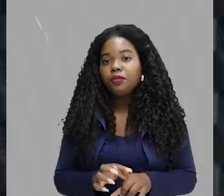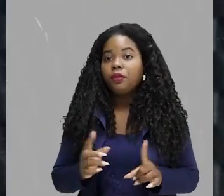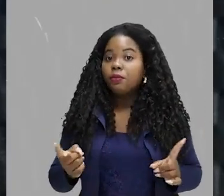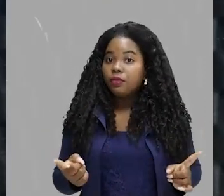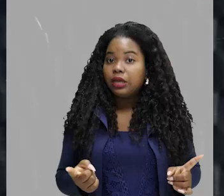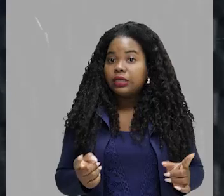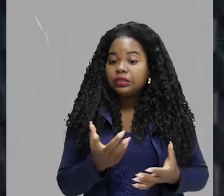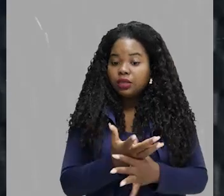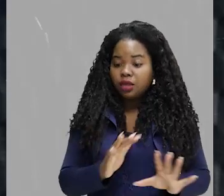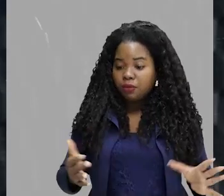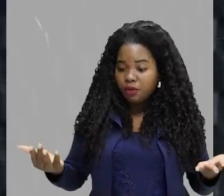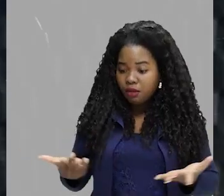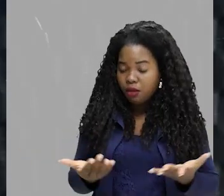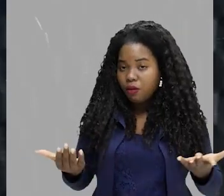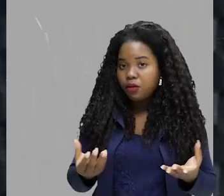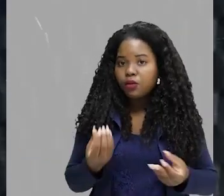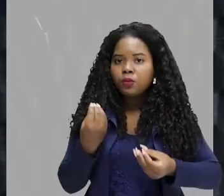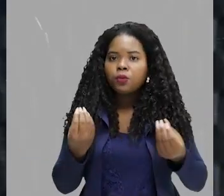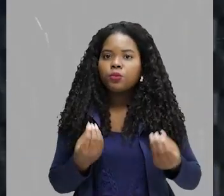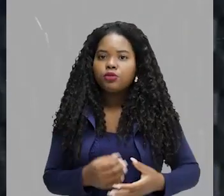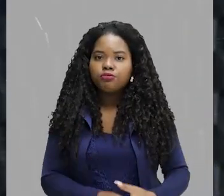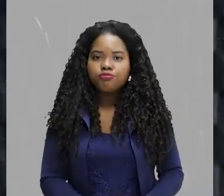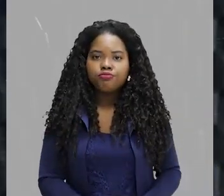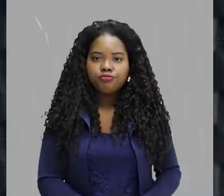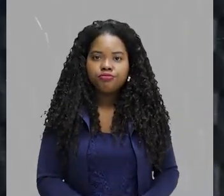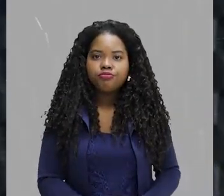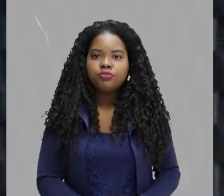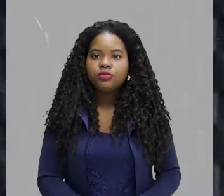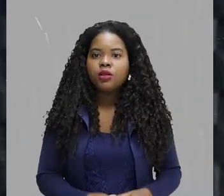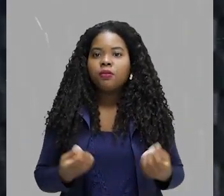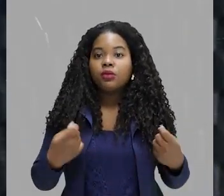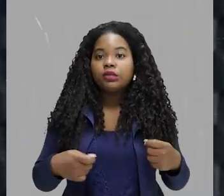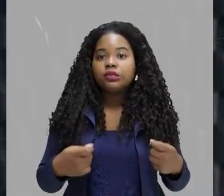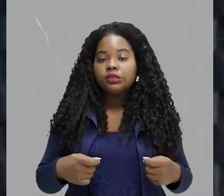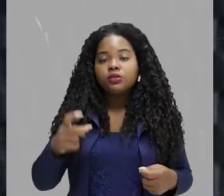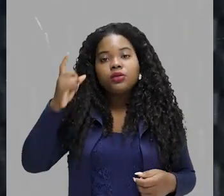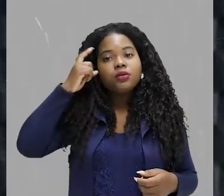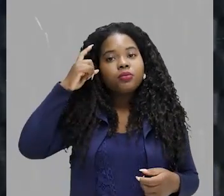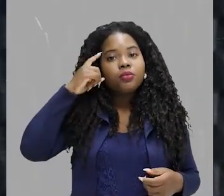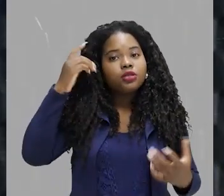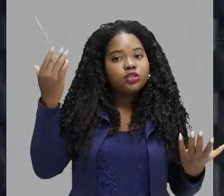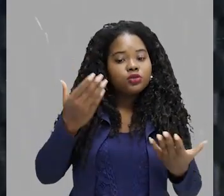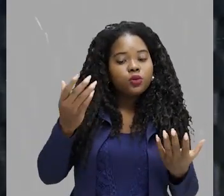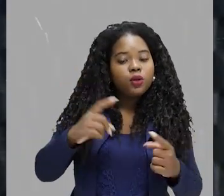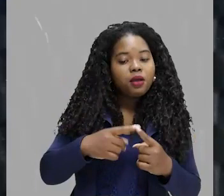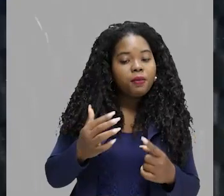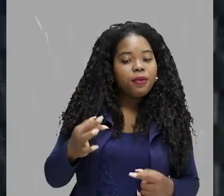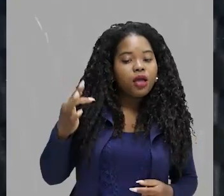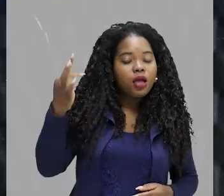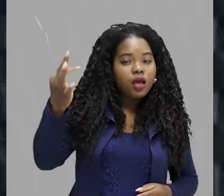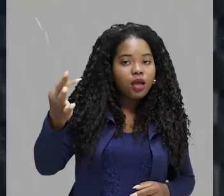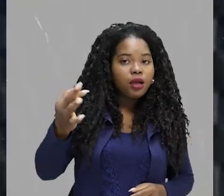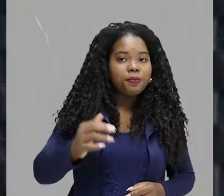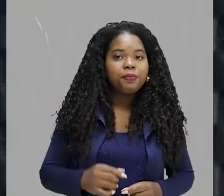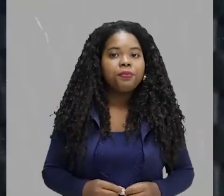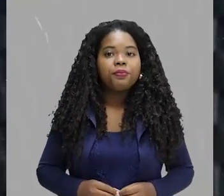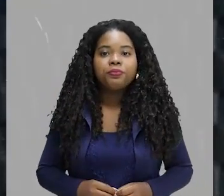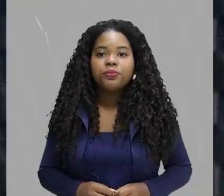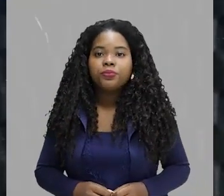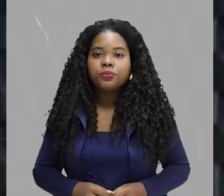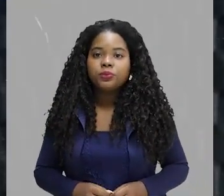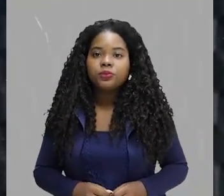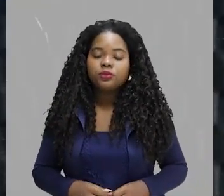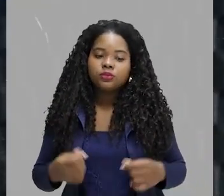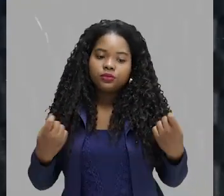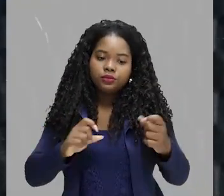aí, se acabar tudo agora, não tem como, entendeu? Então é preciso que a gente pense não só no hoje, mas no futuro. A gente precisa ter